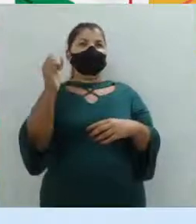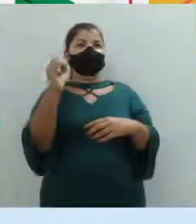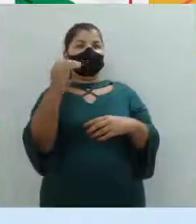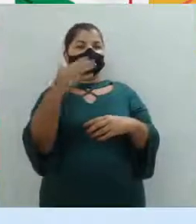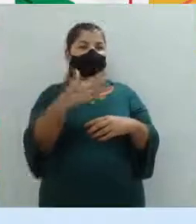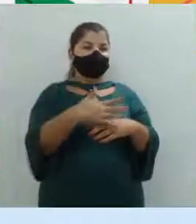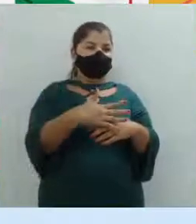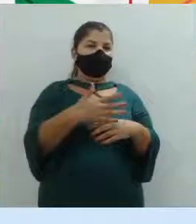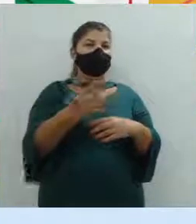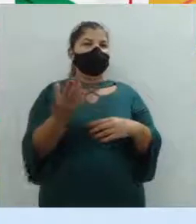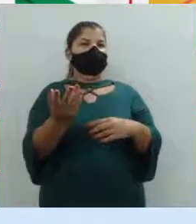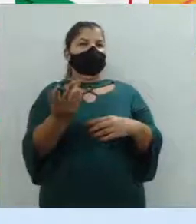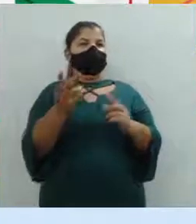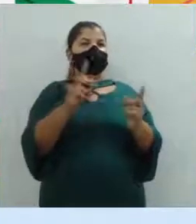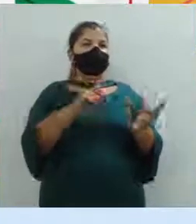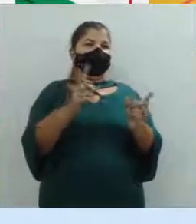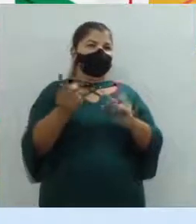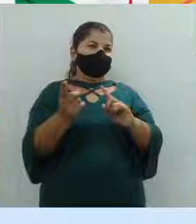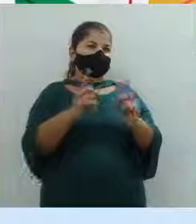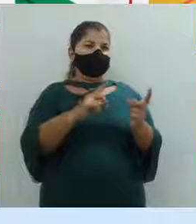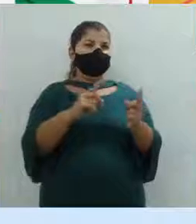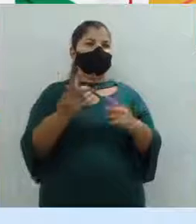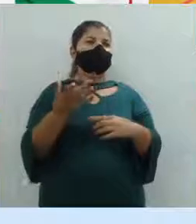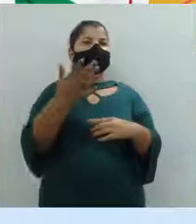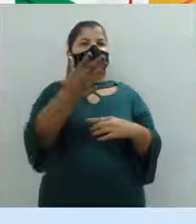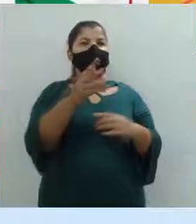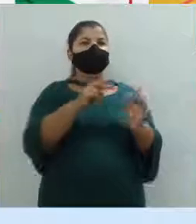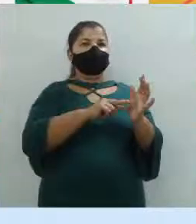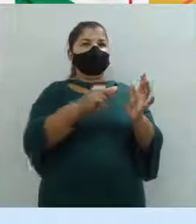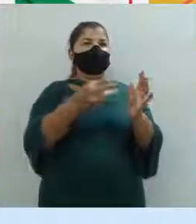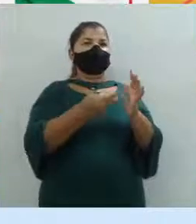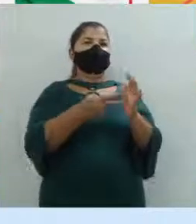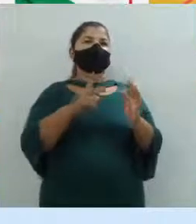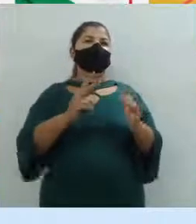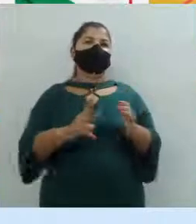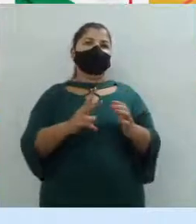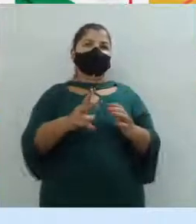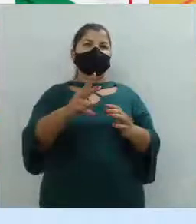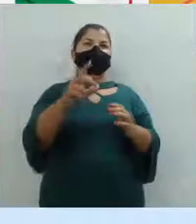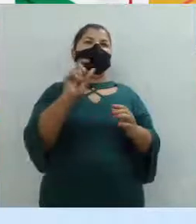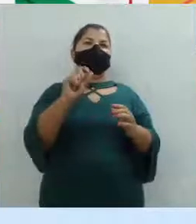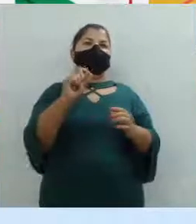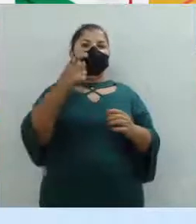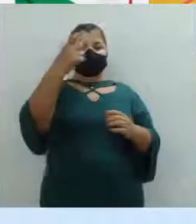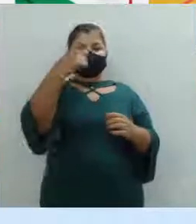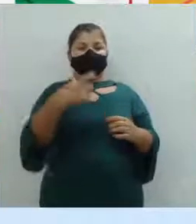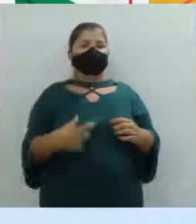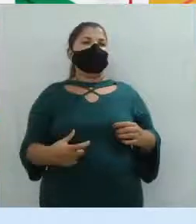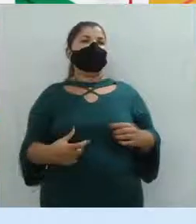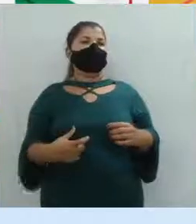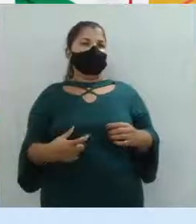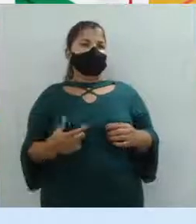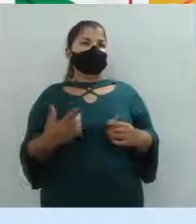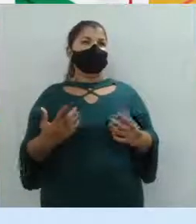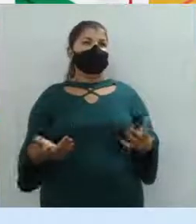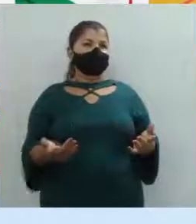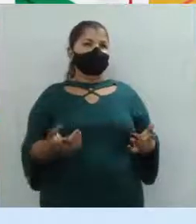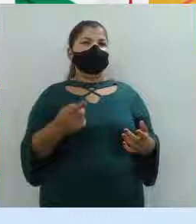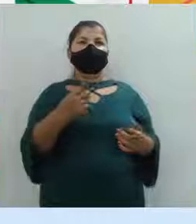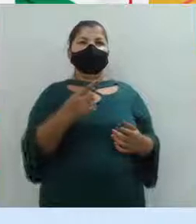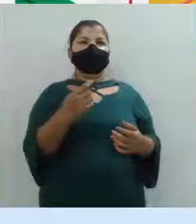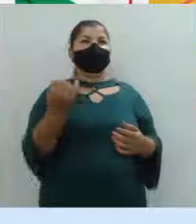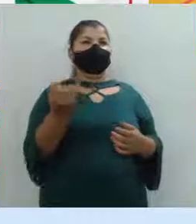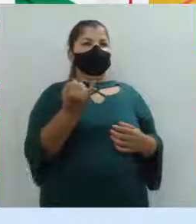sombra. E essa obra significa a continuidade da construção do ser. Então essa obra é